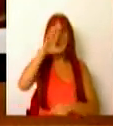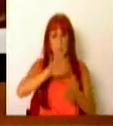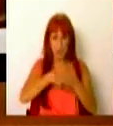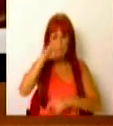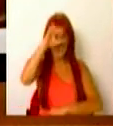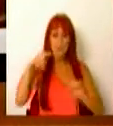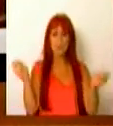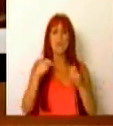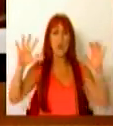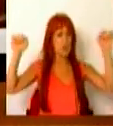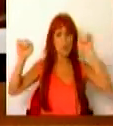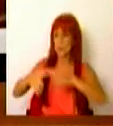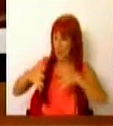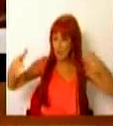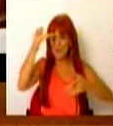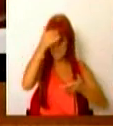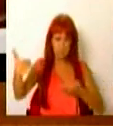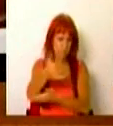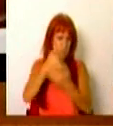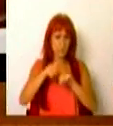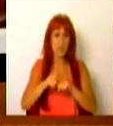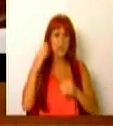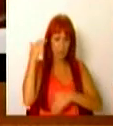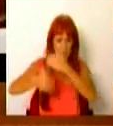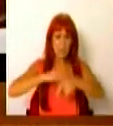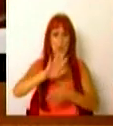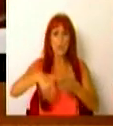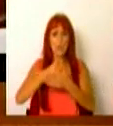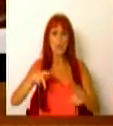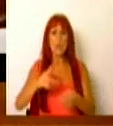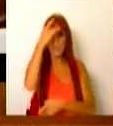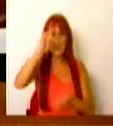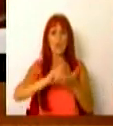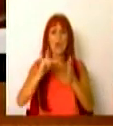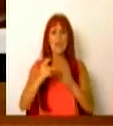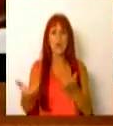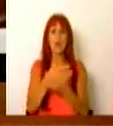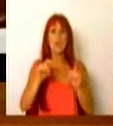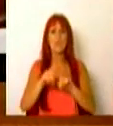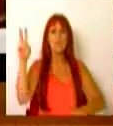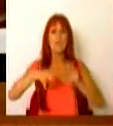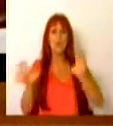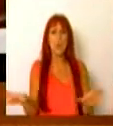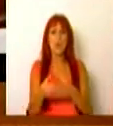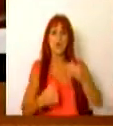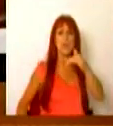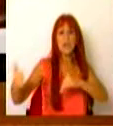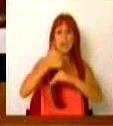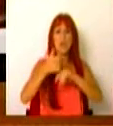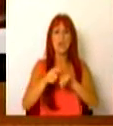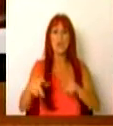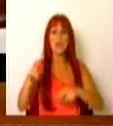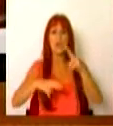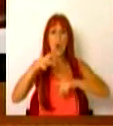Promover uma ampla discussão pública, que está em curso, submeter o programa ao parecer técnico, económico e financeiro do Conselho Superior de Obras Públicas e